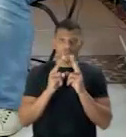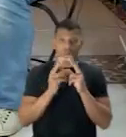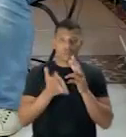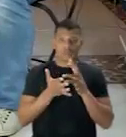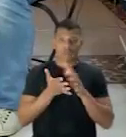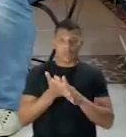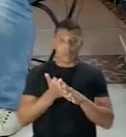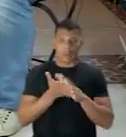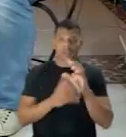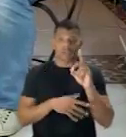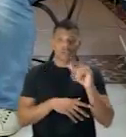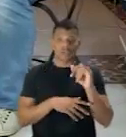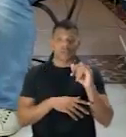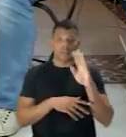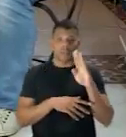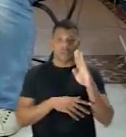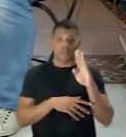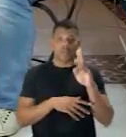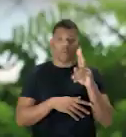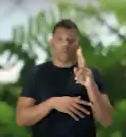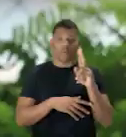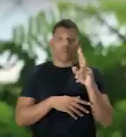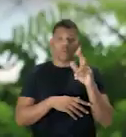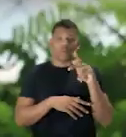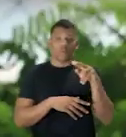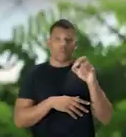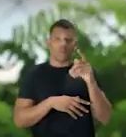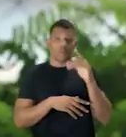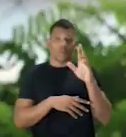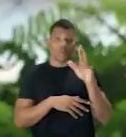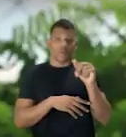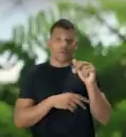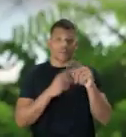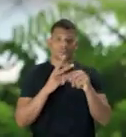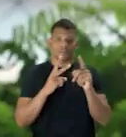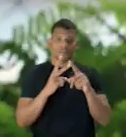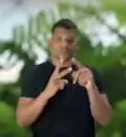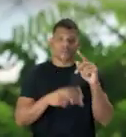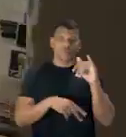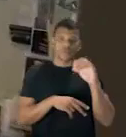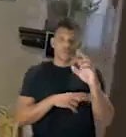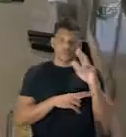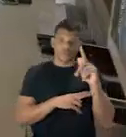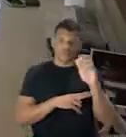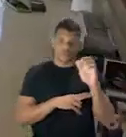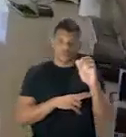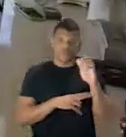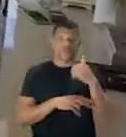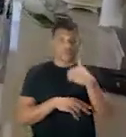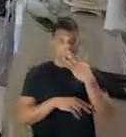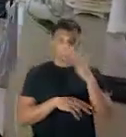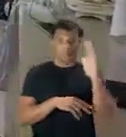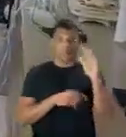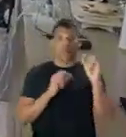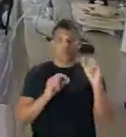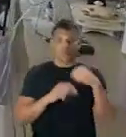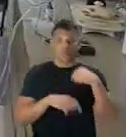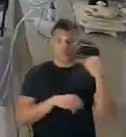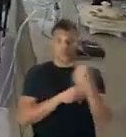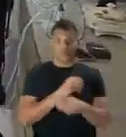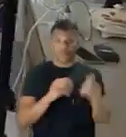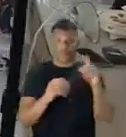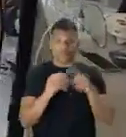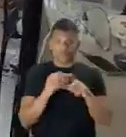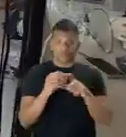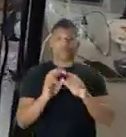Didu Nogueira e Jorge Simas. E eu prometi que nós voltaríamos e aqui estamos com mais